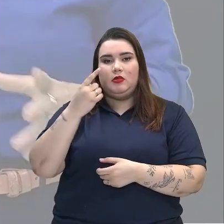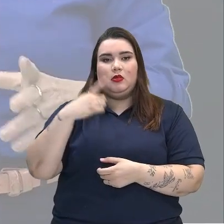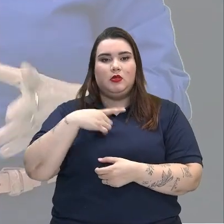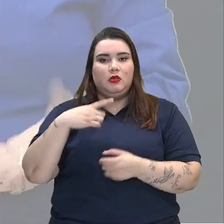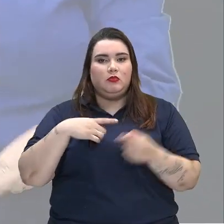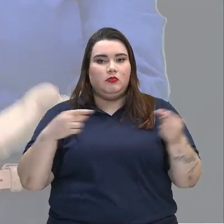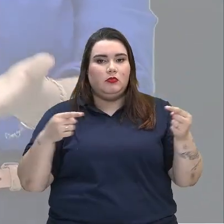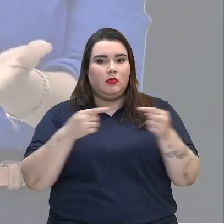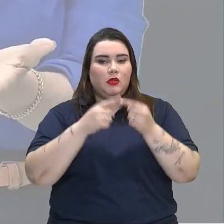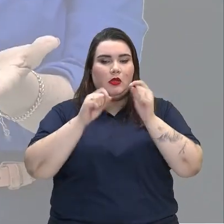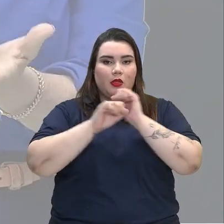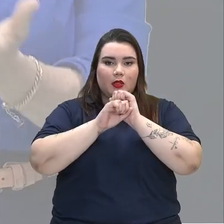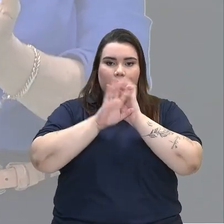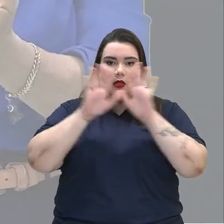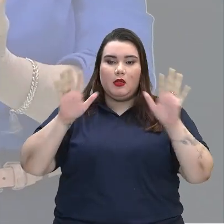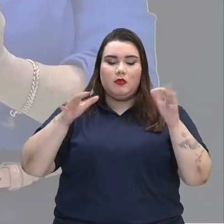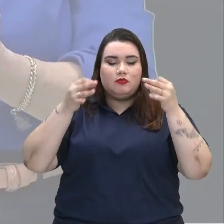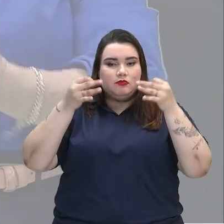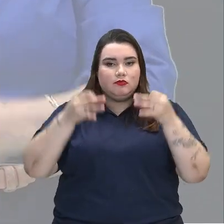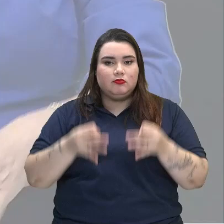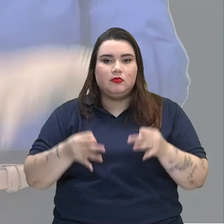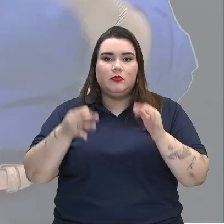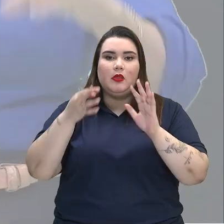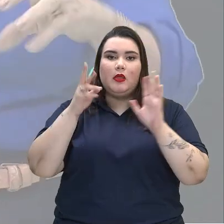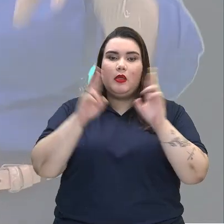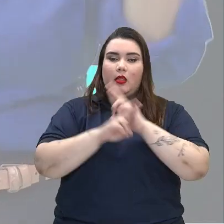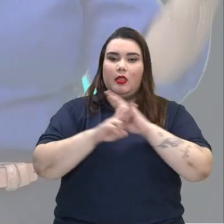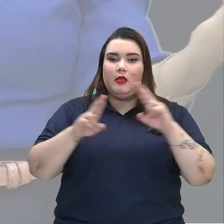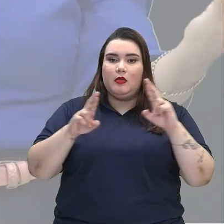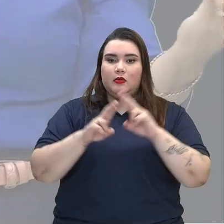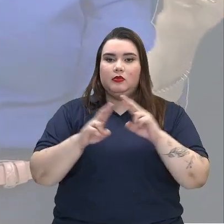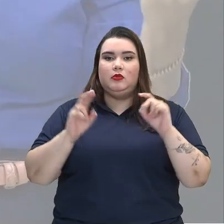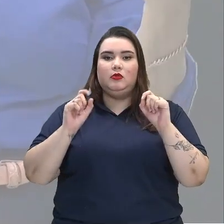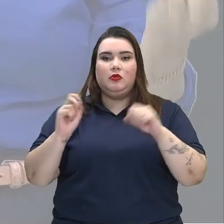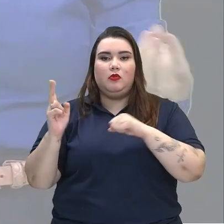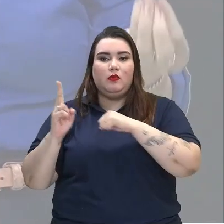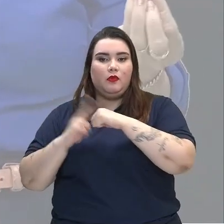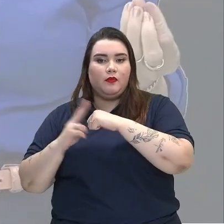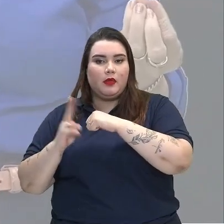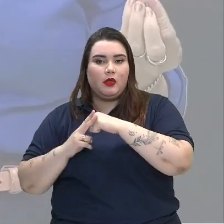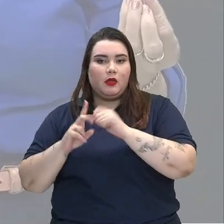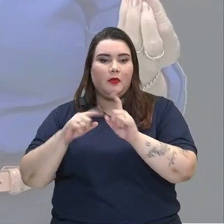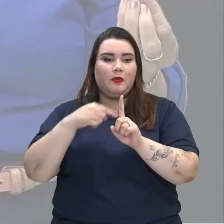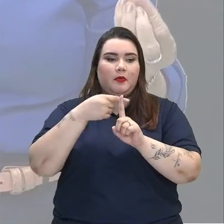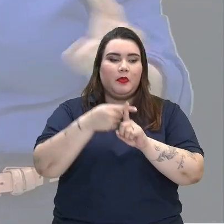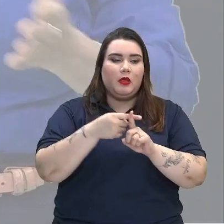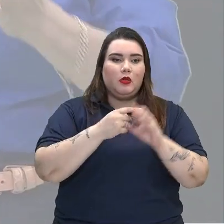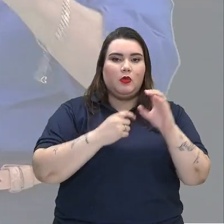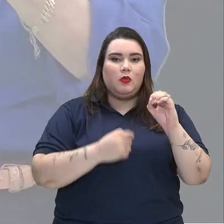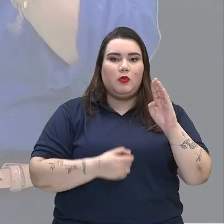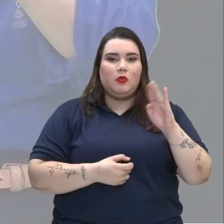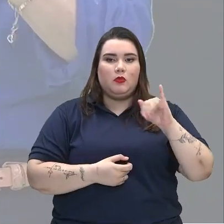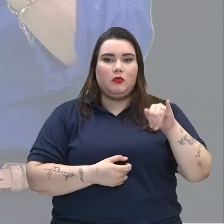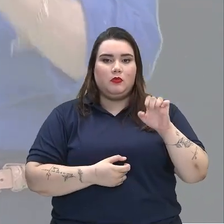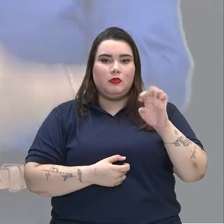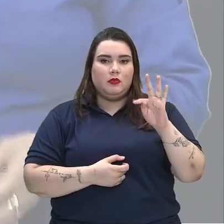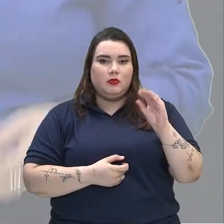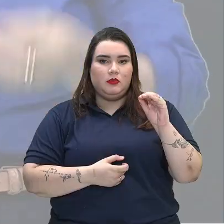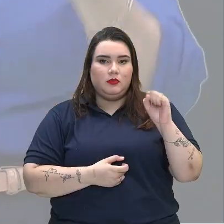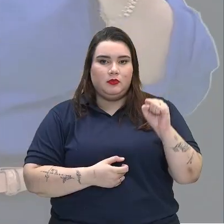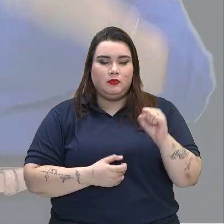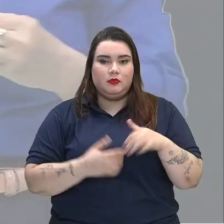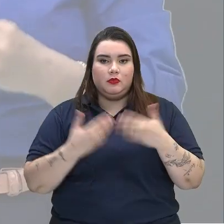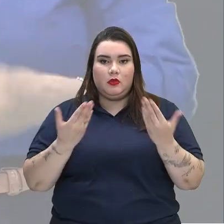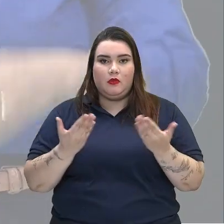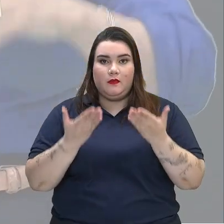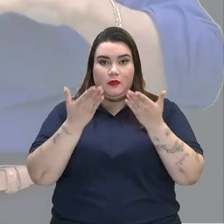de forma clara, estabelecendo as relações entre os verbos e os objetos. Então, você,